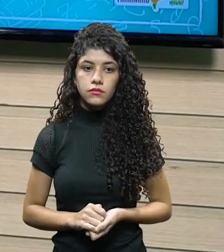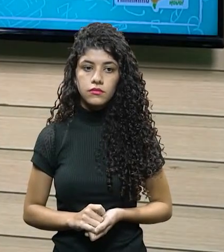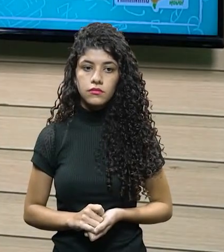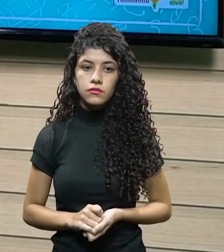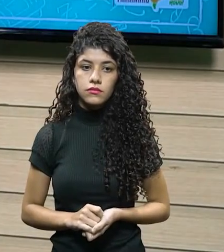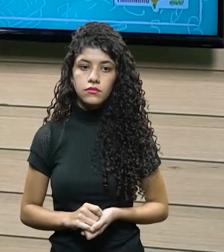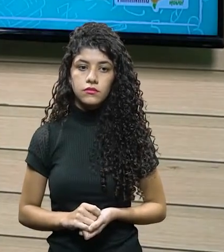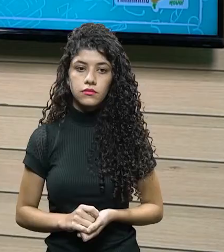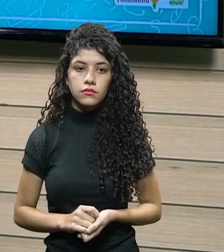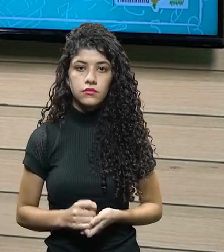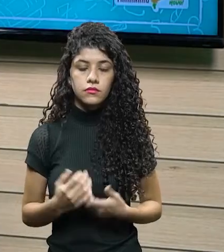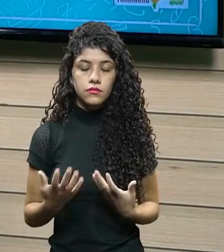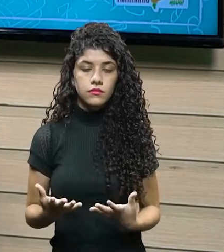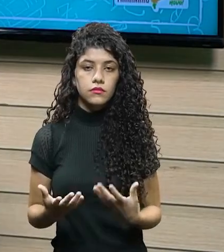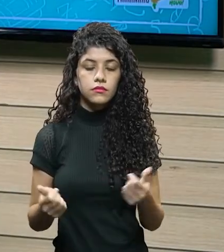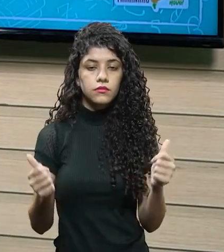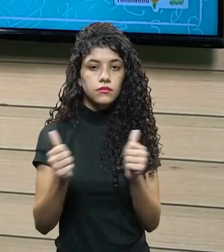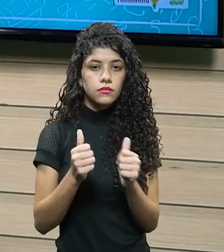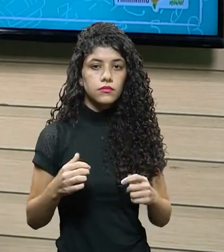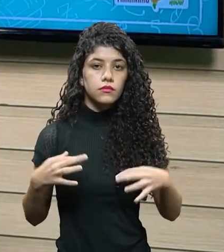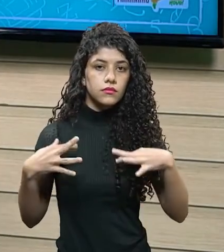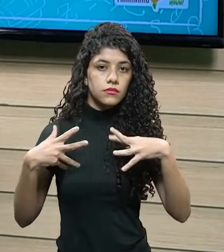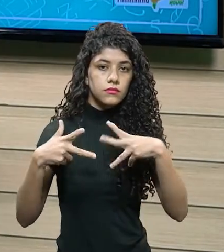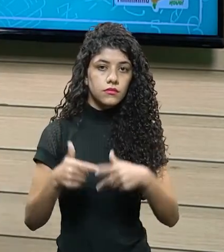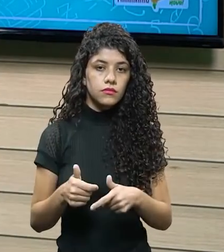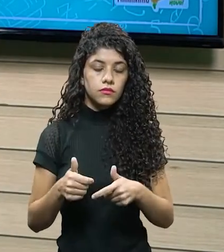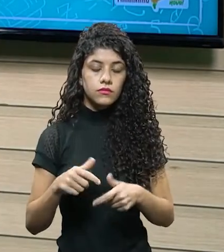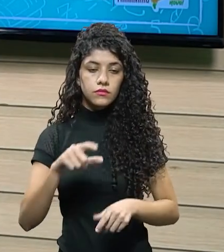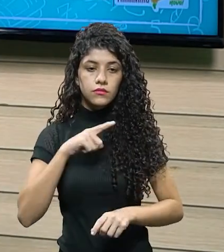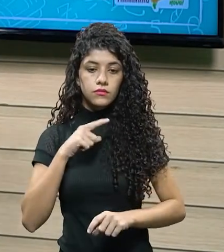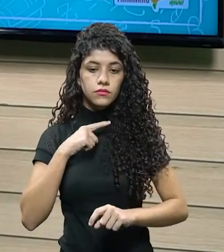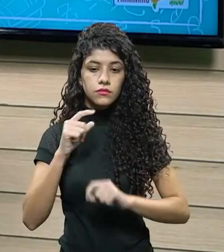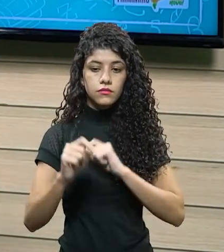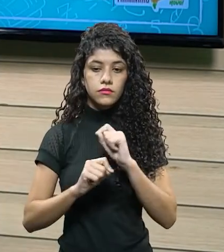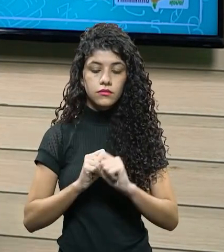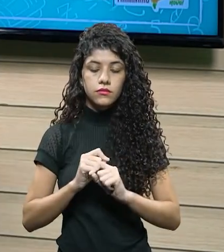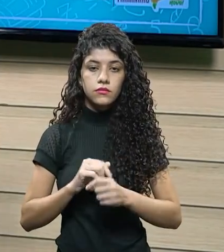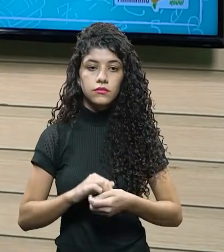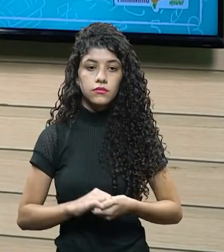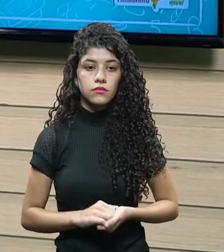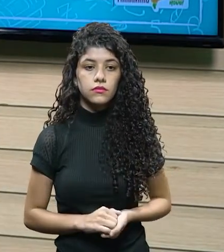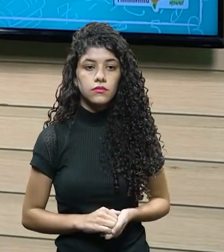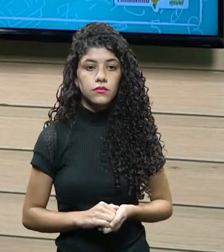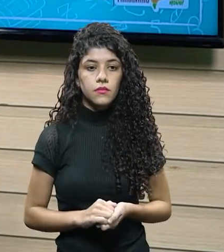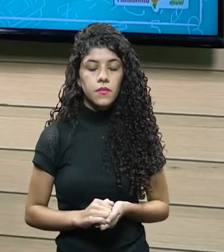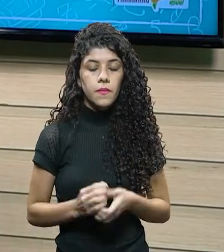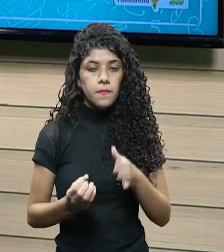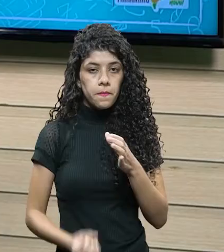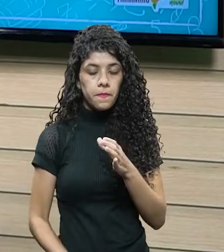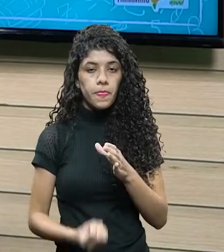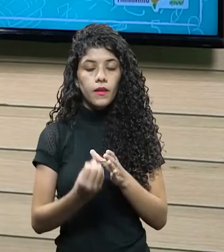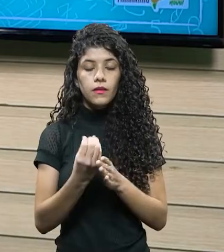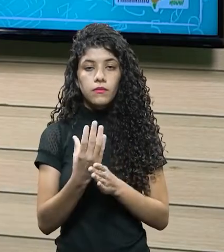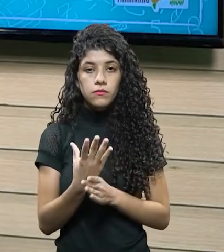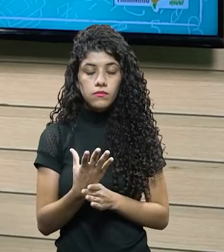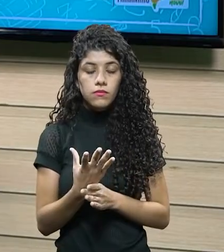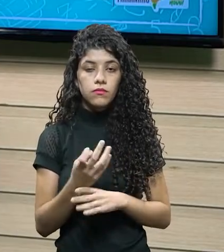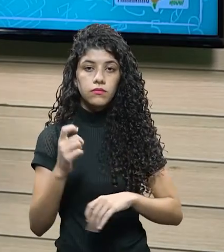bem direta, é quando é analisado se tudo que foi gasto em termos de custo e despesa para